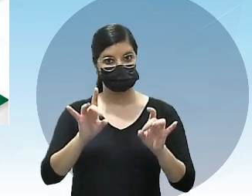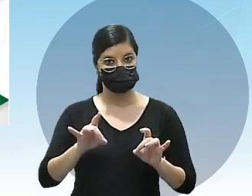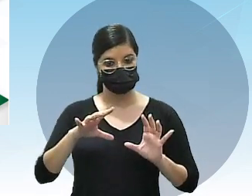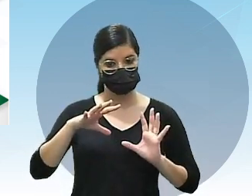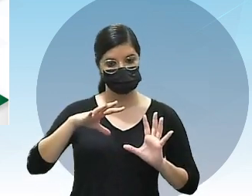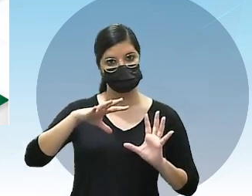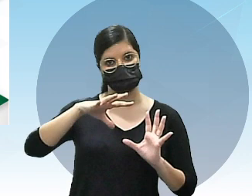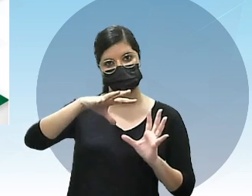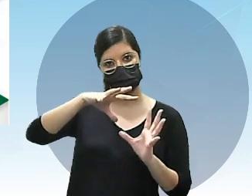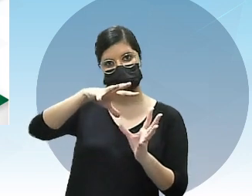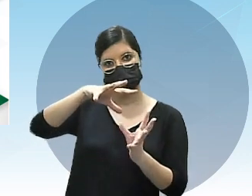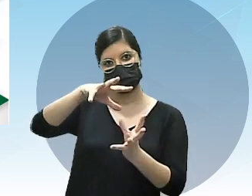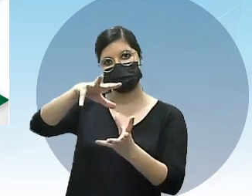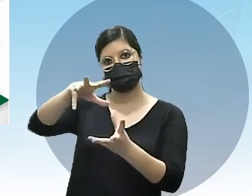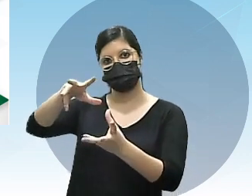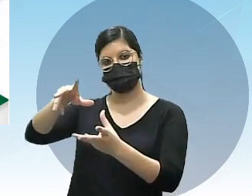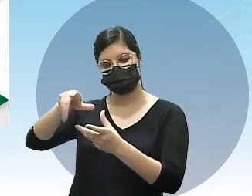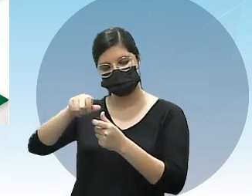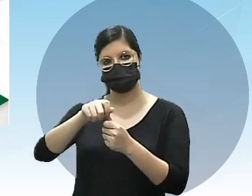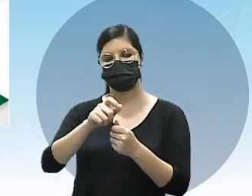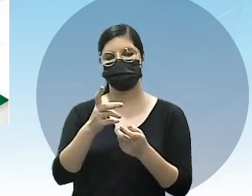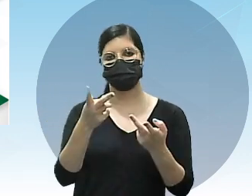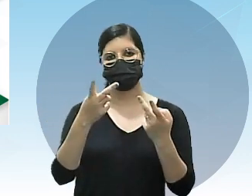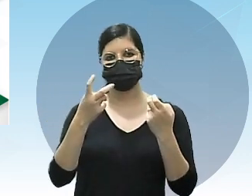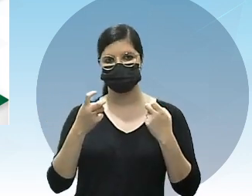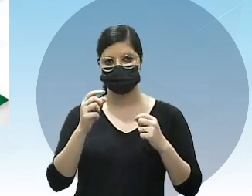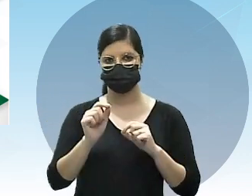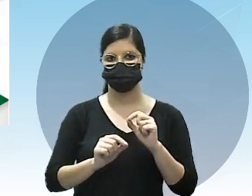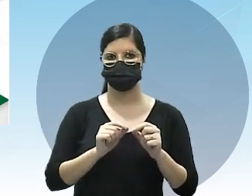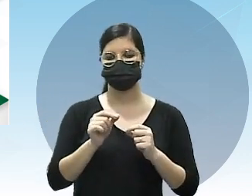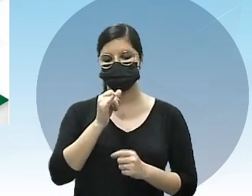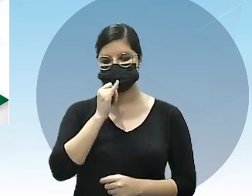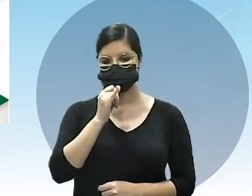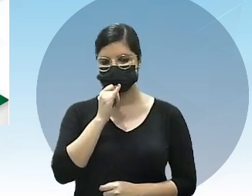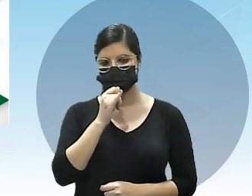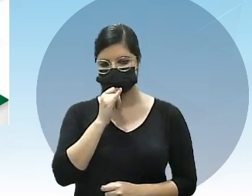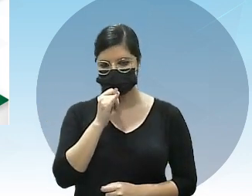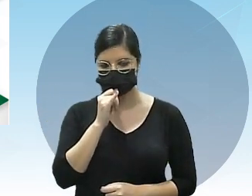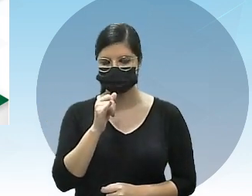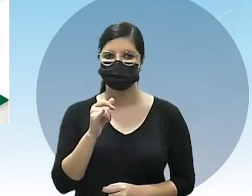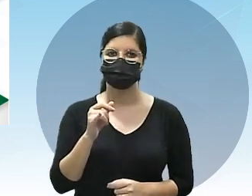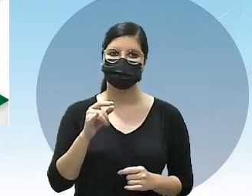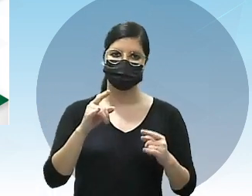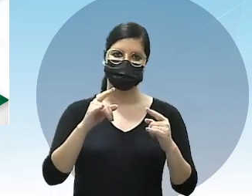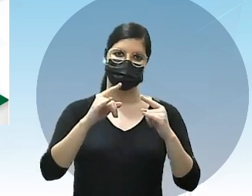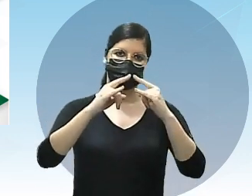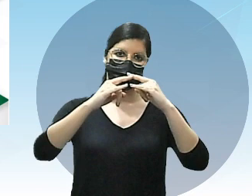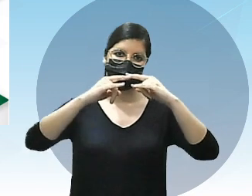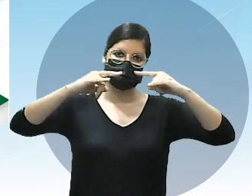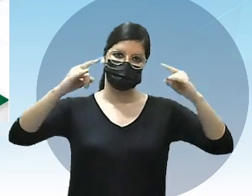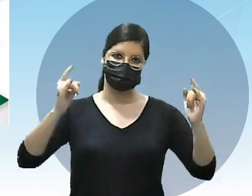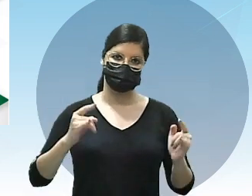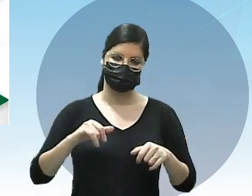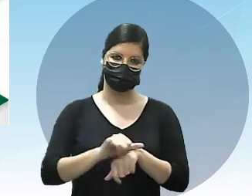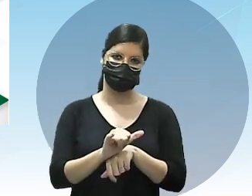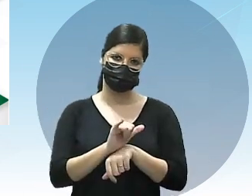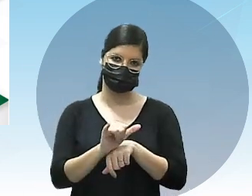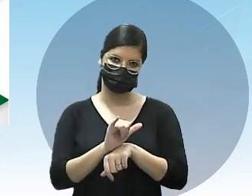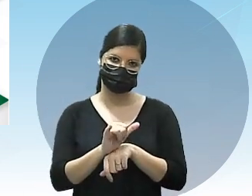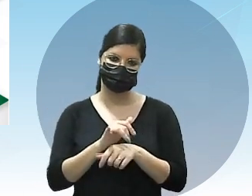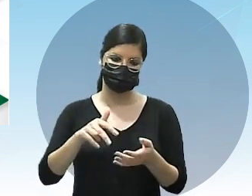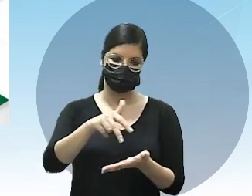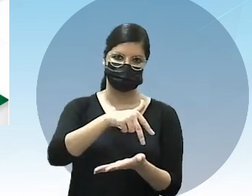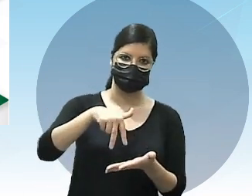no mundo ocidental se vocês perceberem por exemplo um espetáculo de circo vocês vão lá no YouTube bota lá um